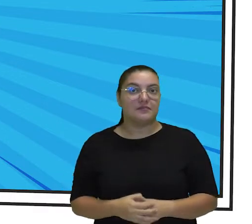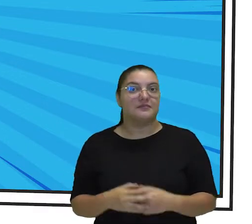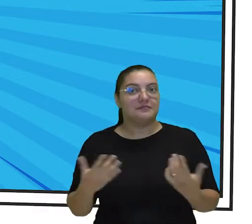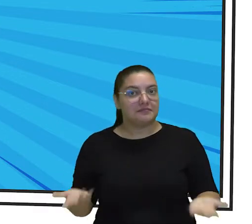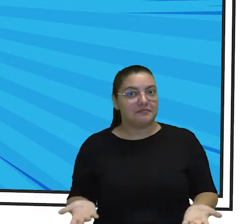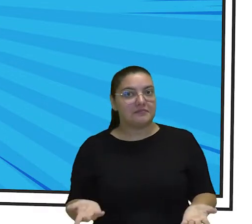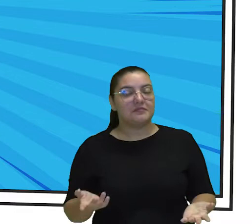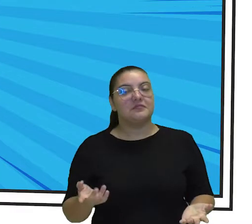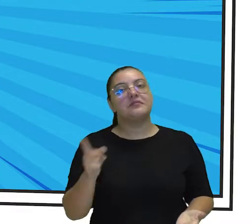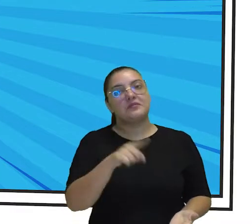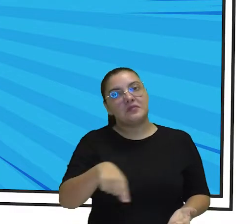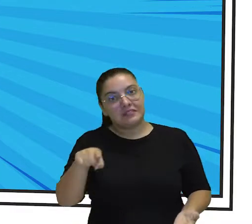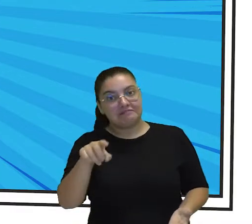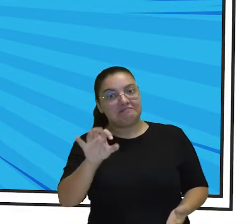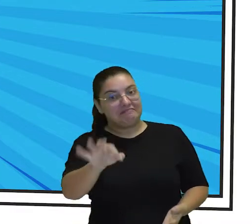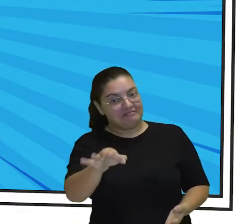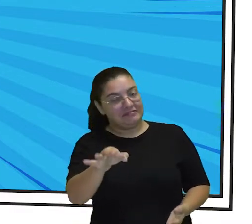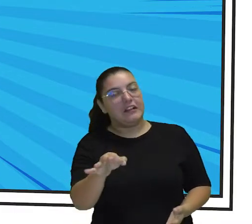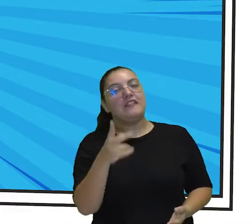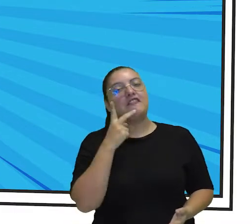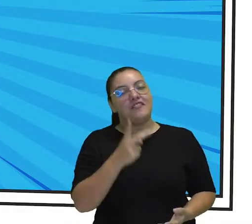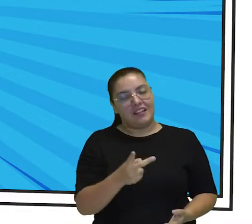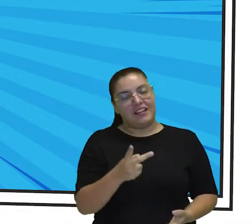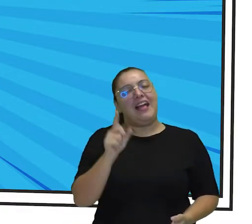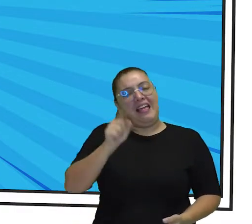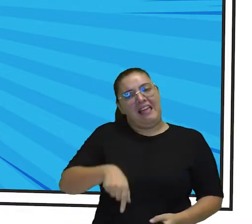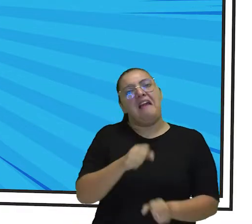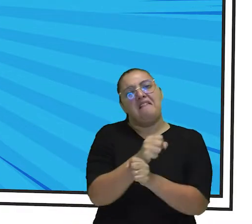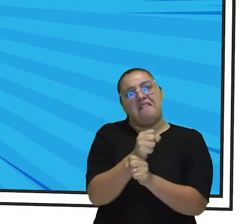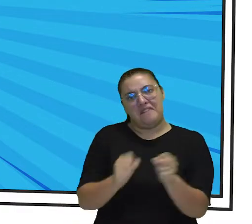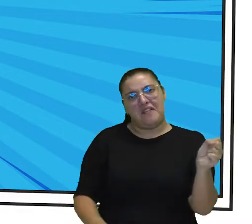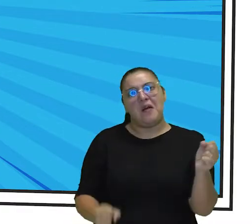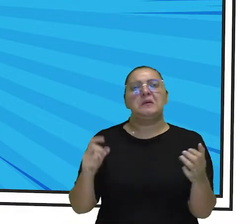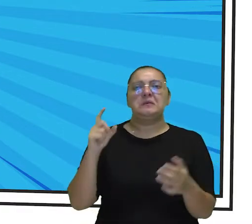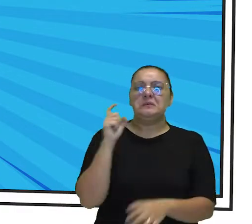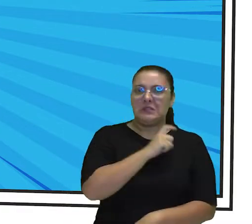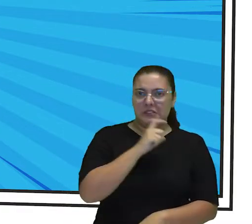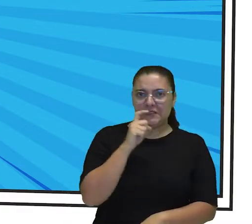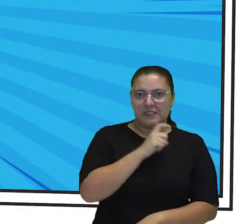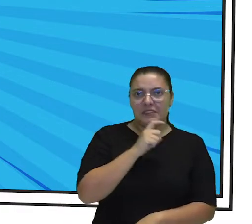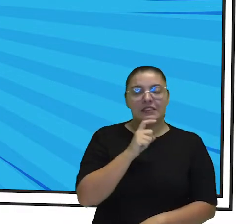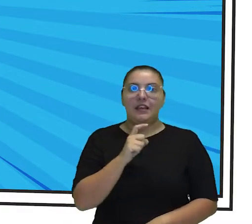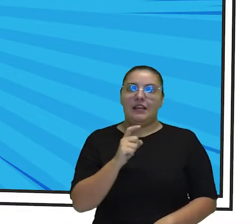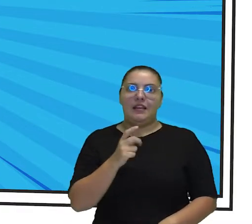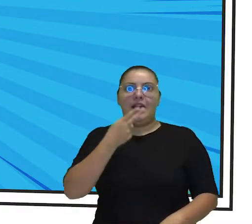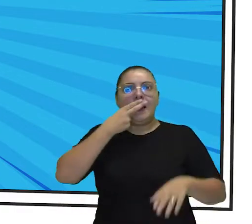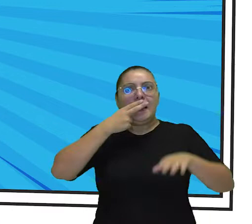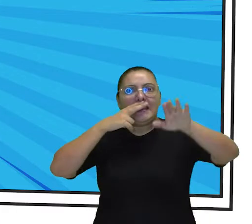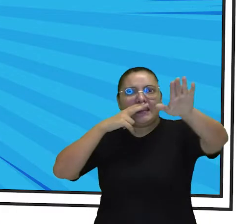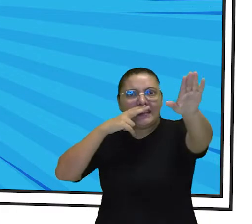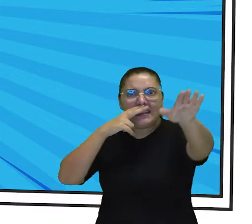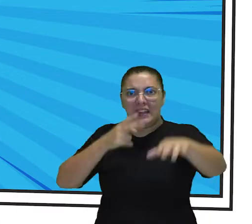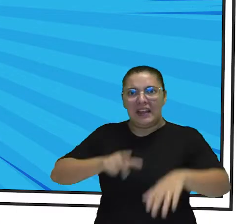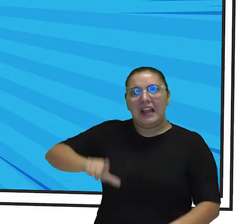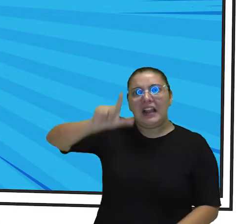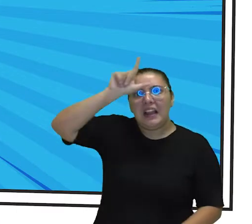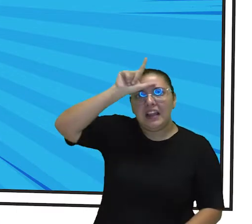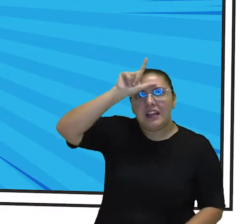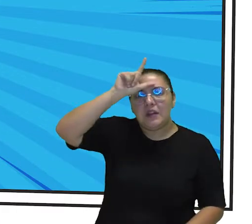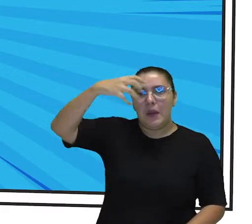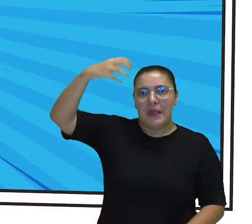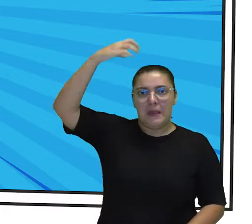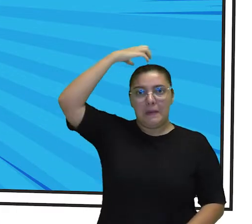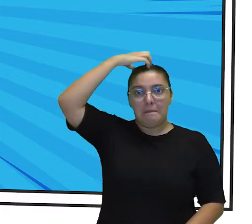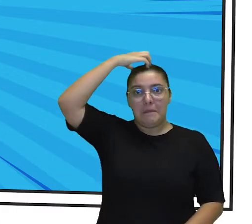Ouvi bem vocês daí, hein? Vocês disseram que é falso. Por quê? Hitler vai liderar o